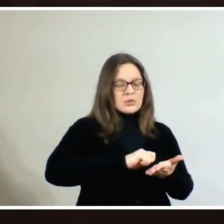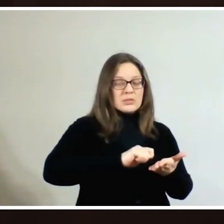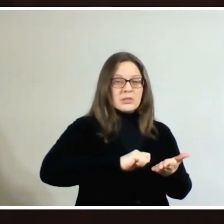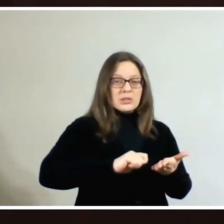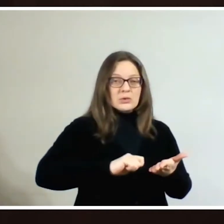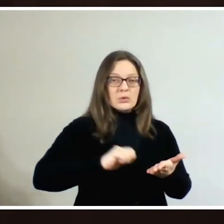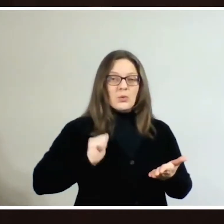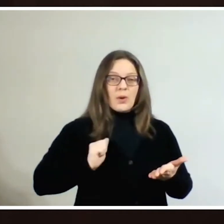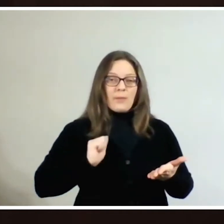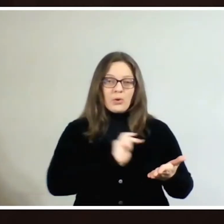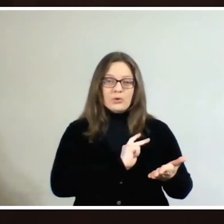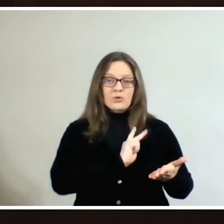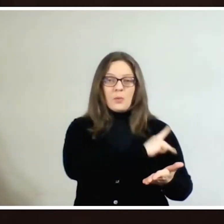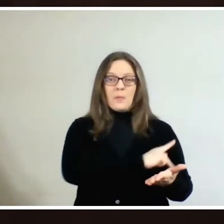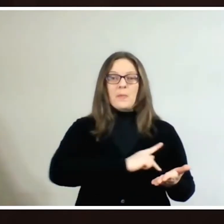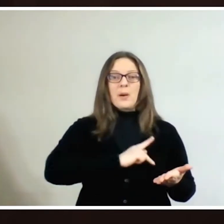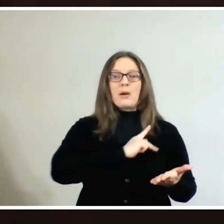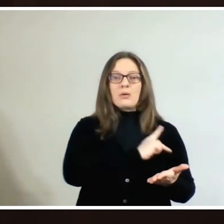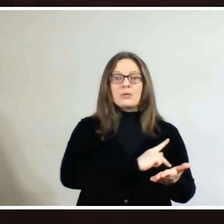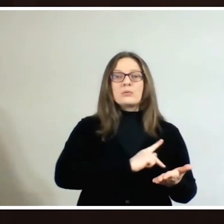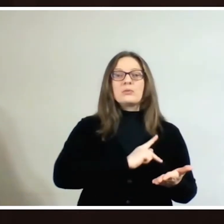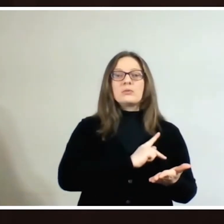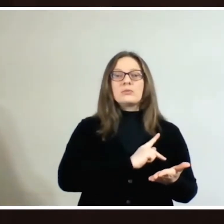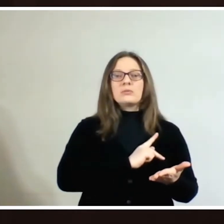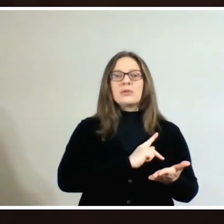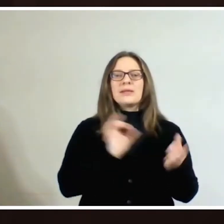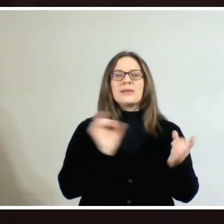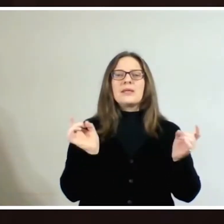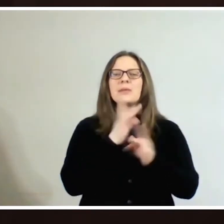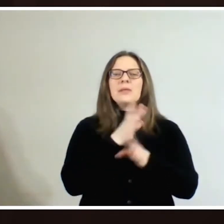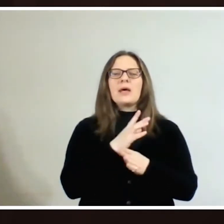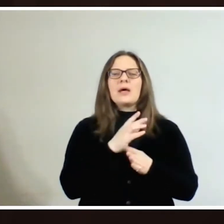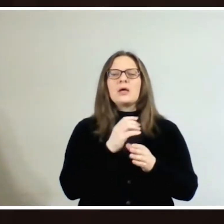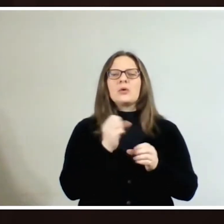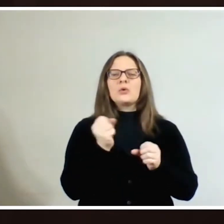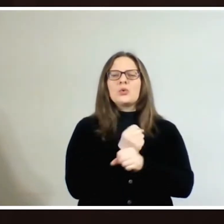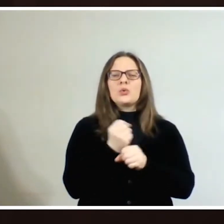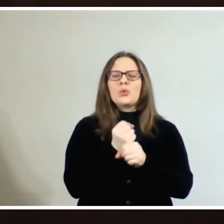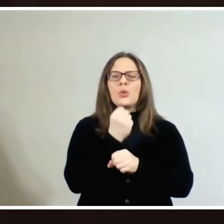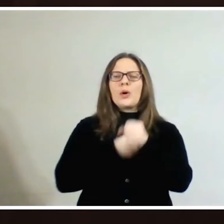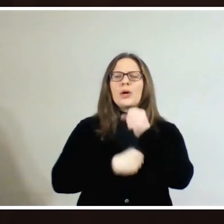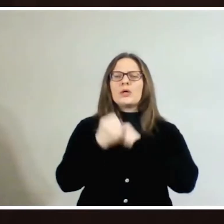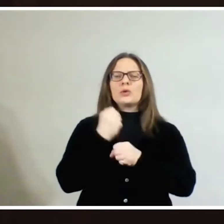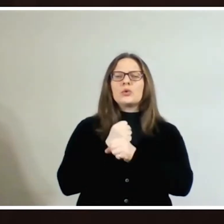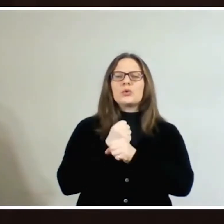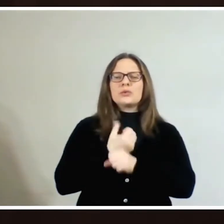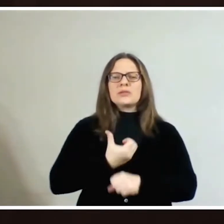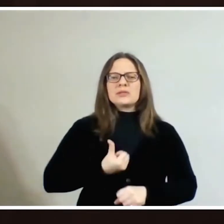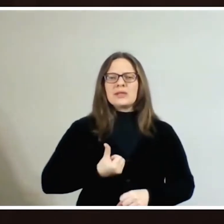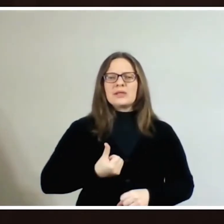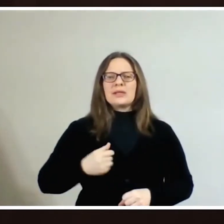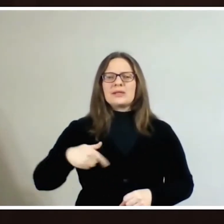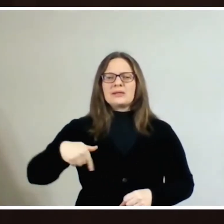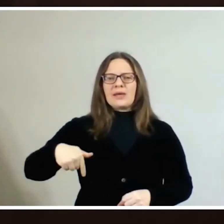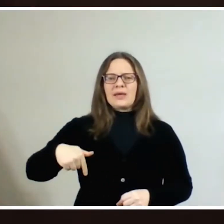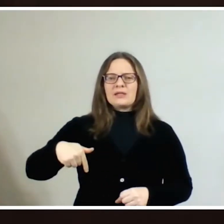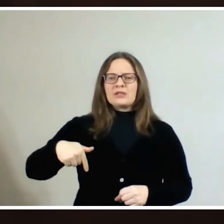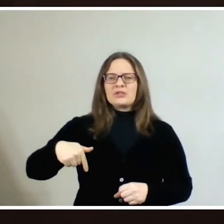foram completados por volta do ano 67. O seu